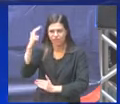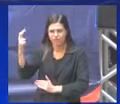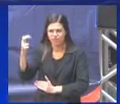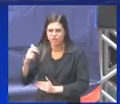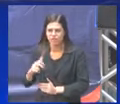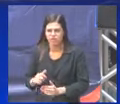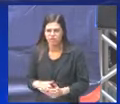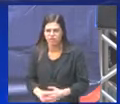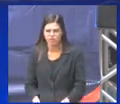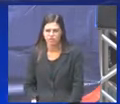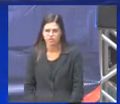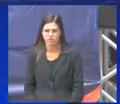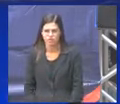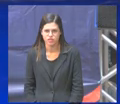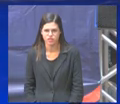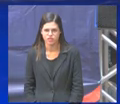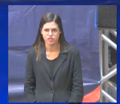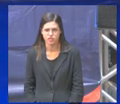mim.